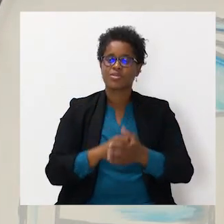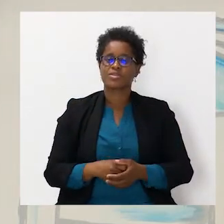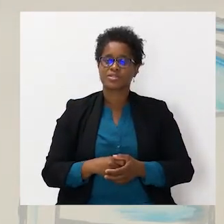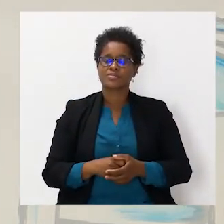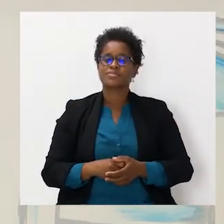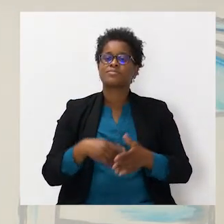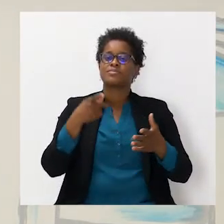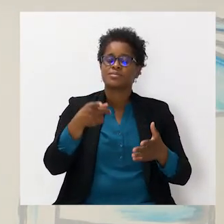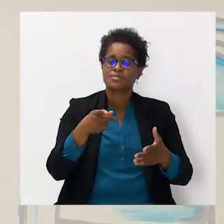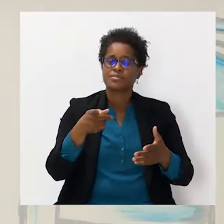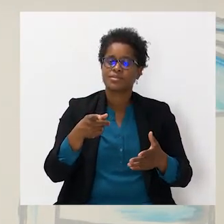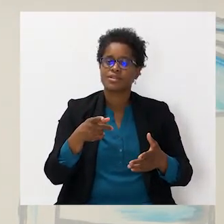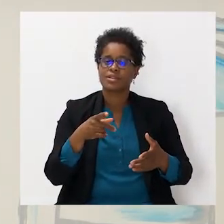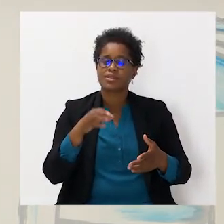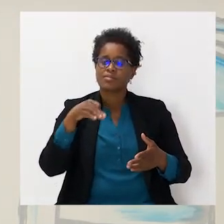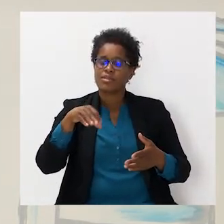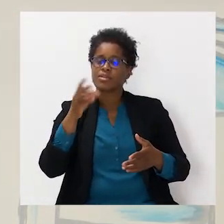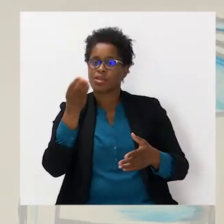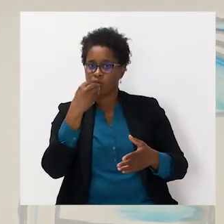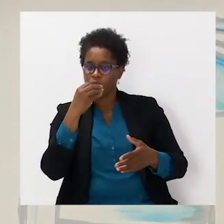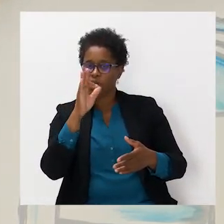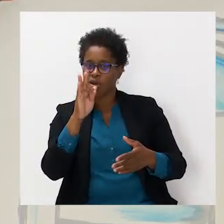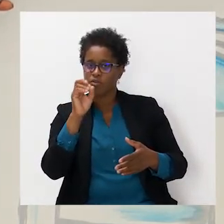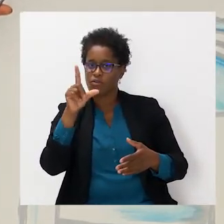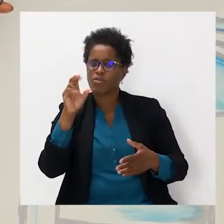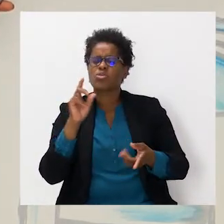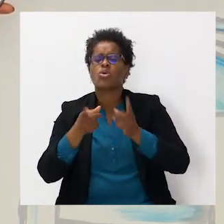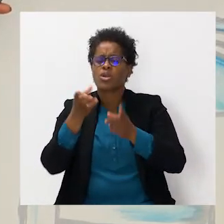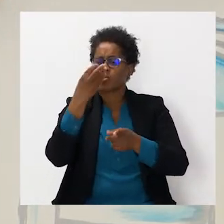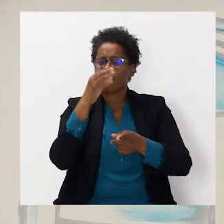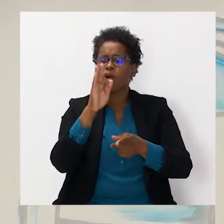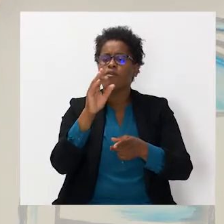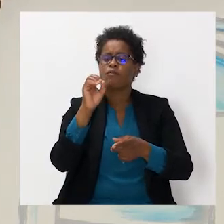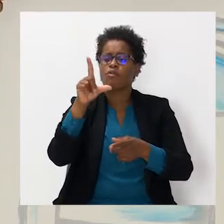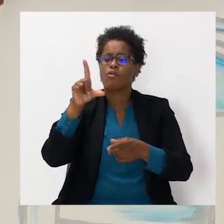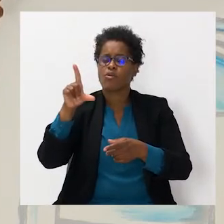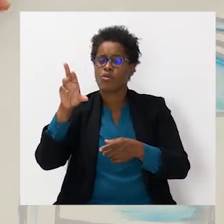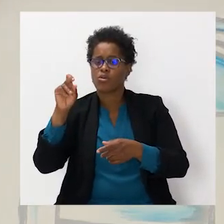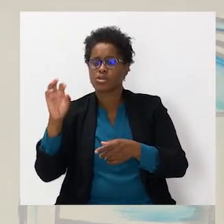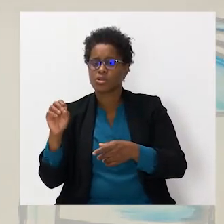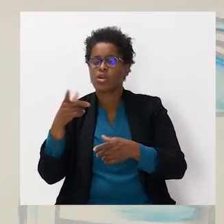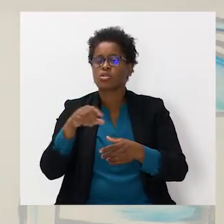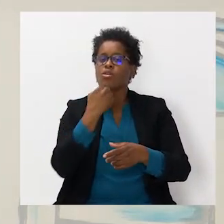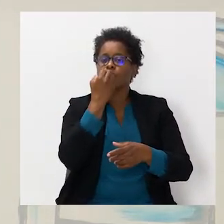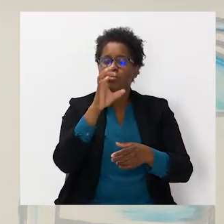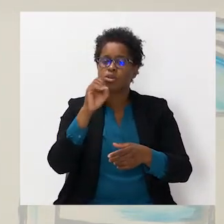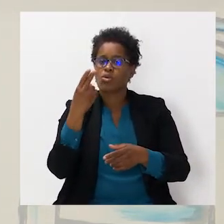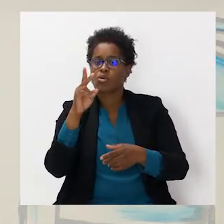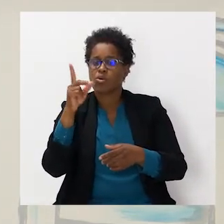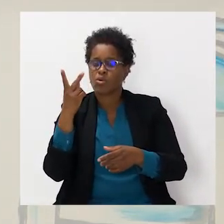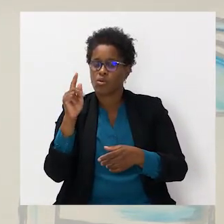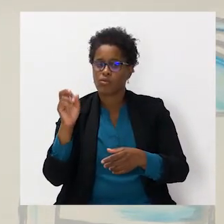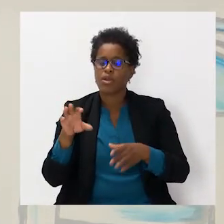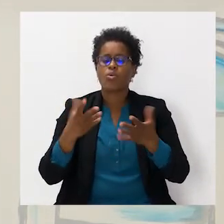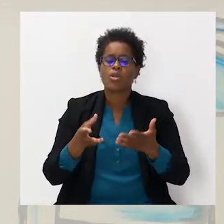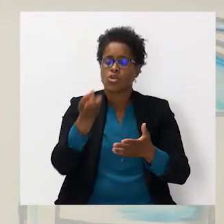se come as folhas? Vamos identificar. Já identificamos a raiz. Agora temos fruto e couve. Qual é que nós comemos